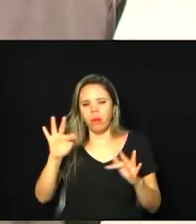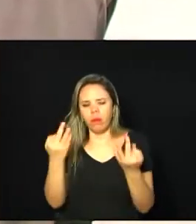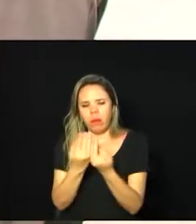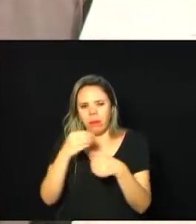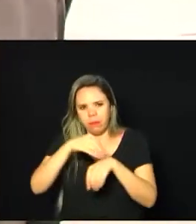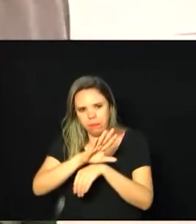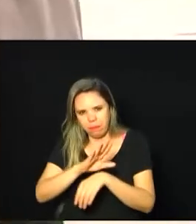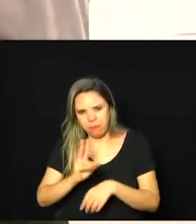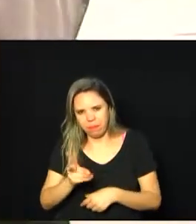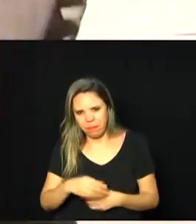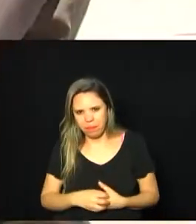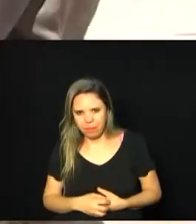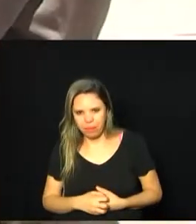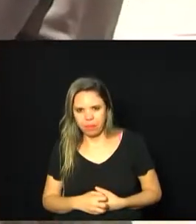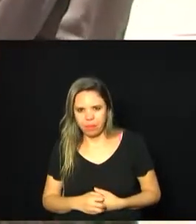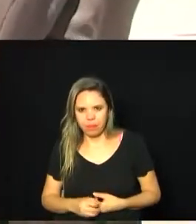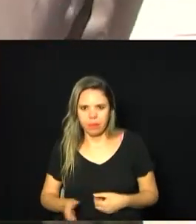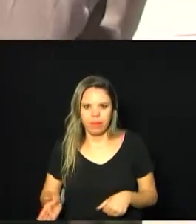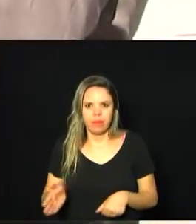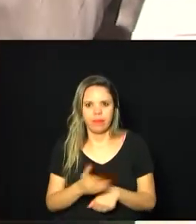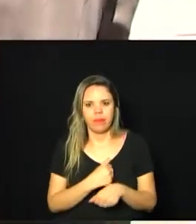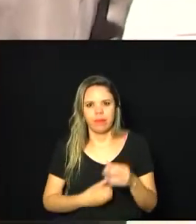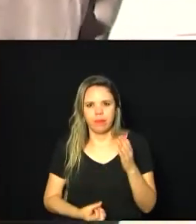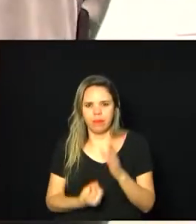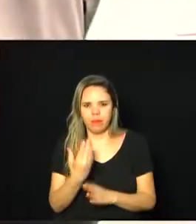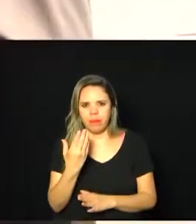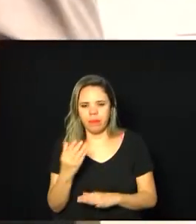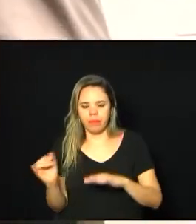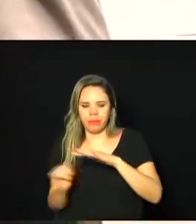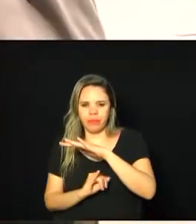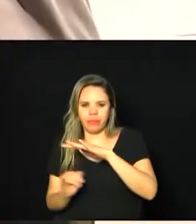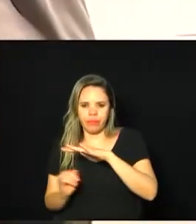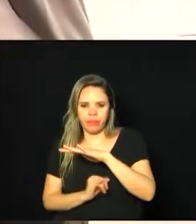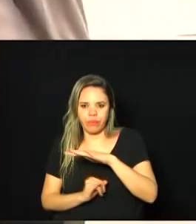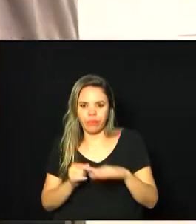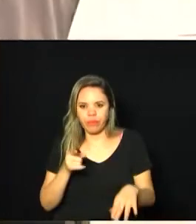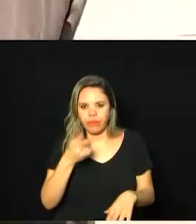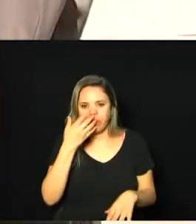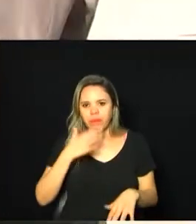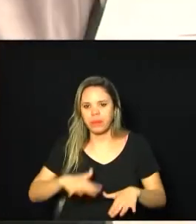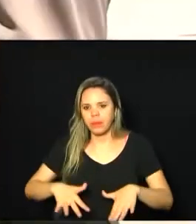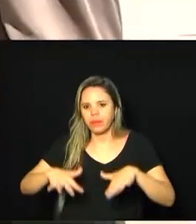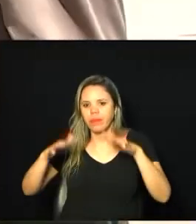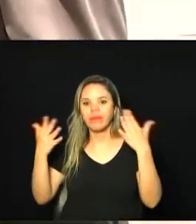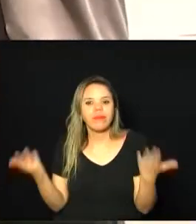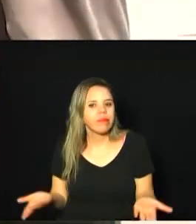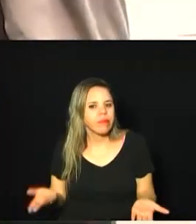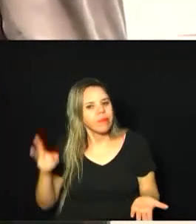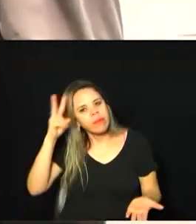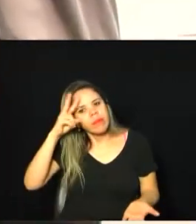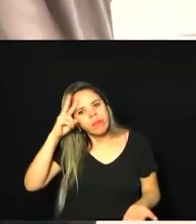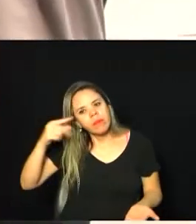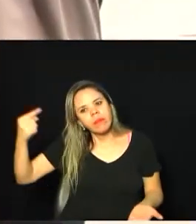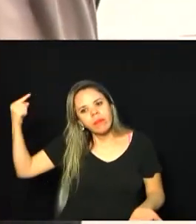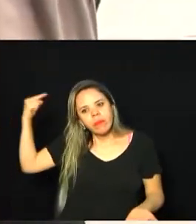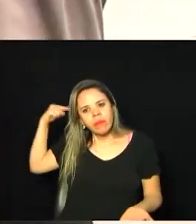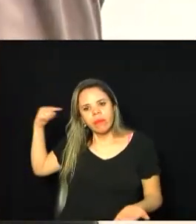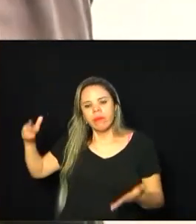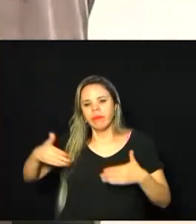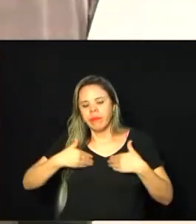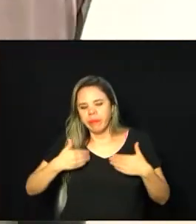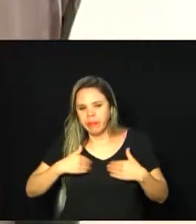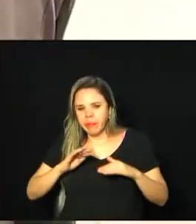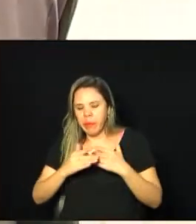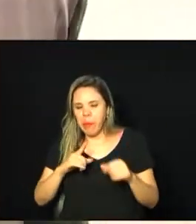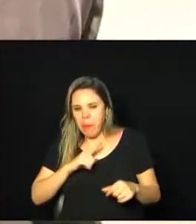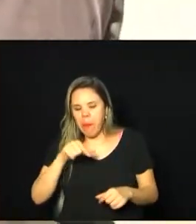pra frente. André, antes do surgimento da ONG, você era criança, né? O que você lembrava de lazer aqui no bairro? Tinha